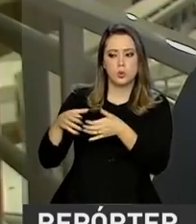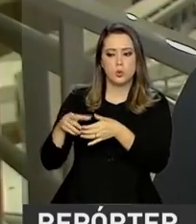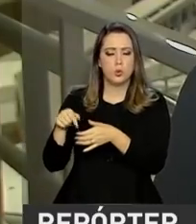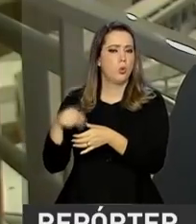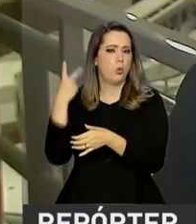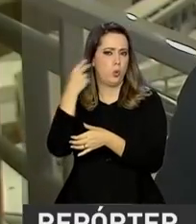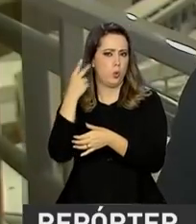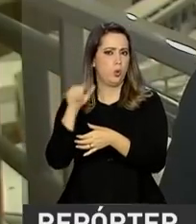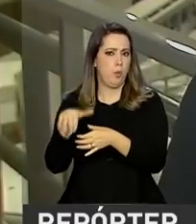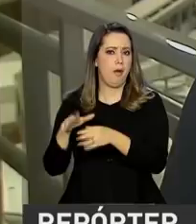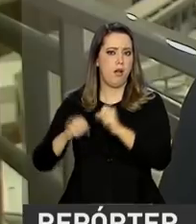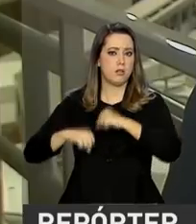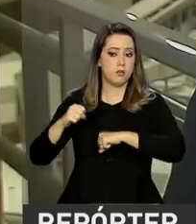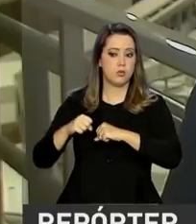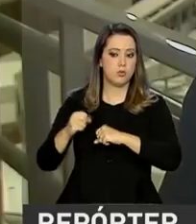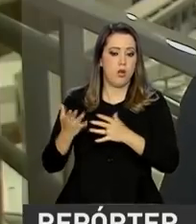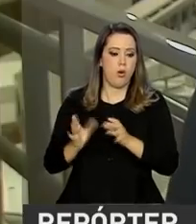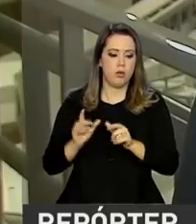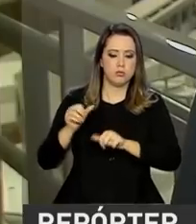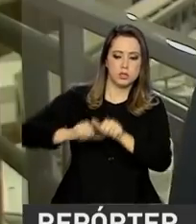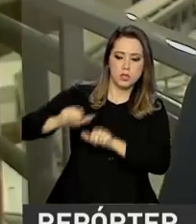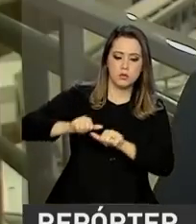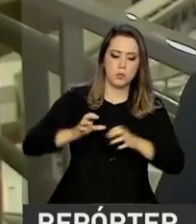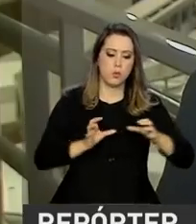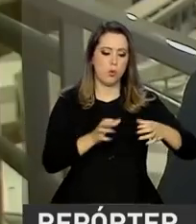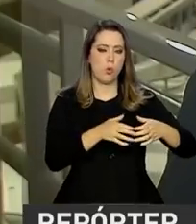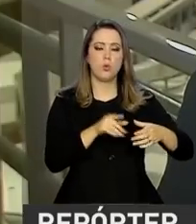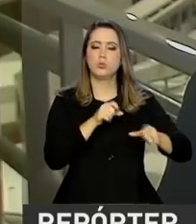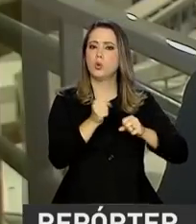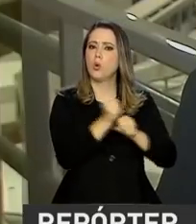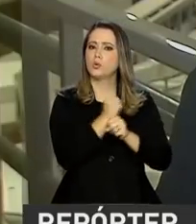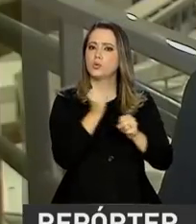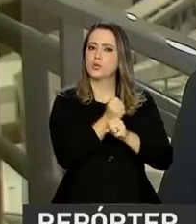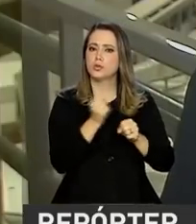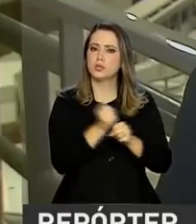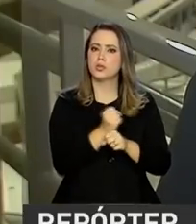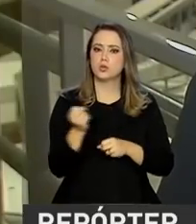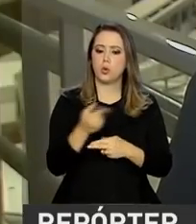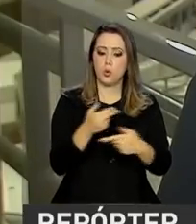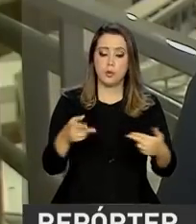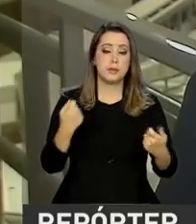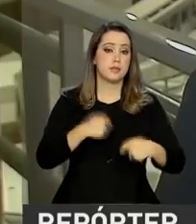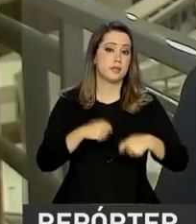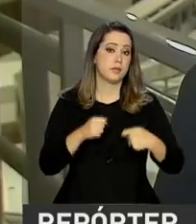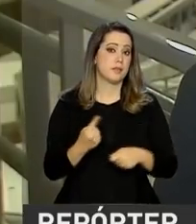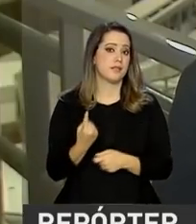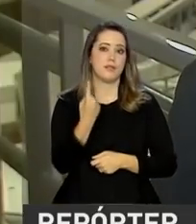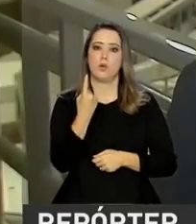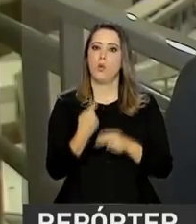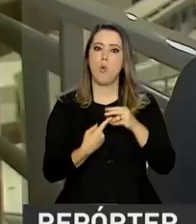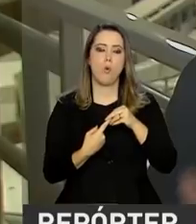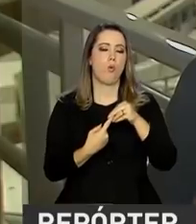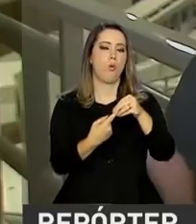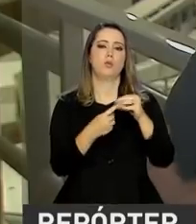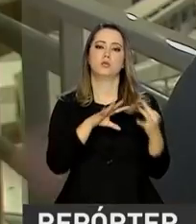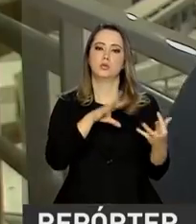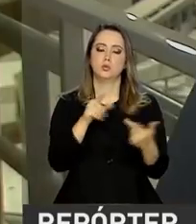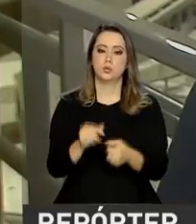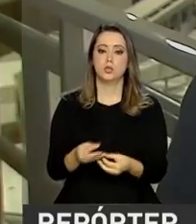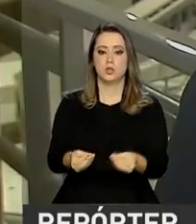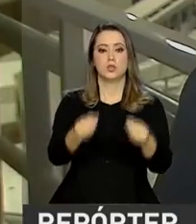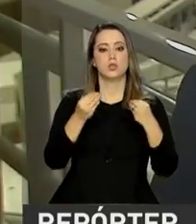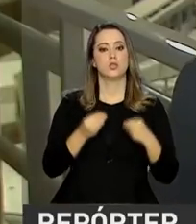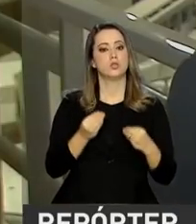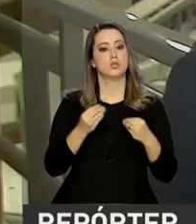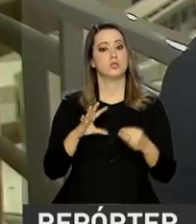atividades normais para construir componentes de um acelerador de quarta geração que é único no mundo, né? Então, não só a gente vai trazer ganhos